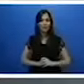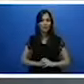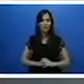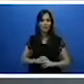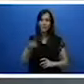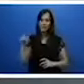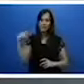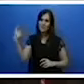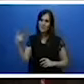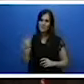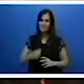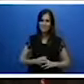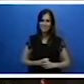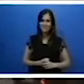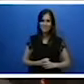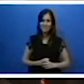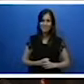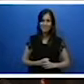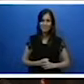Vamos para a próxima.